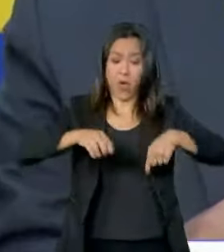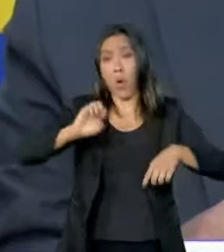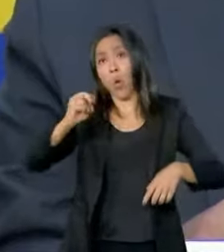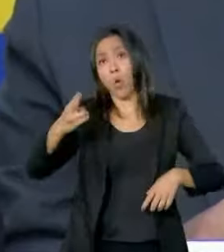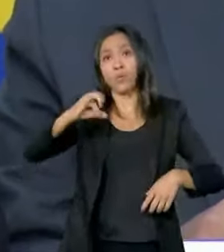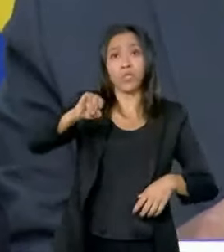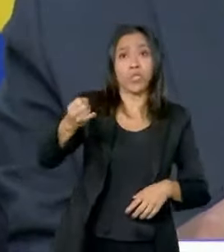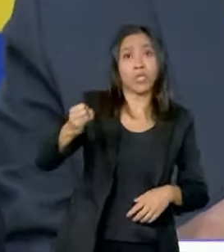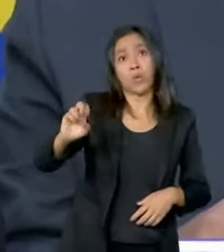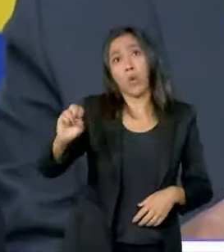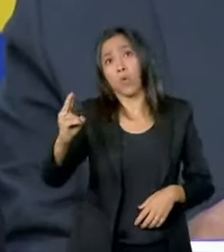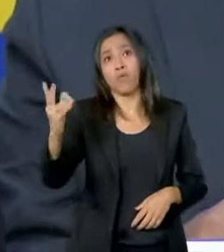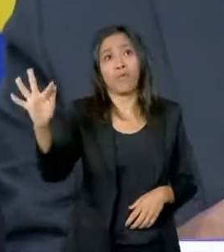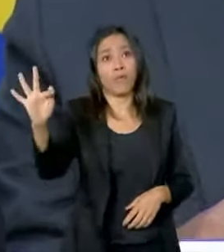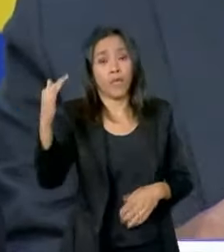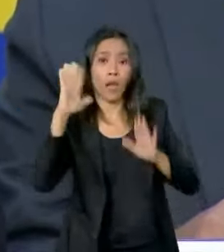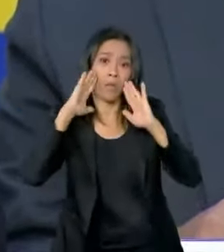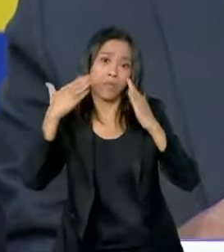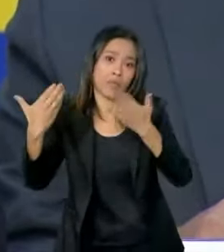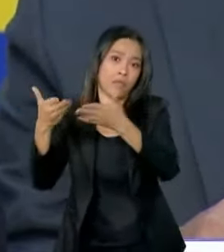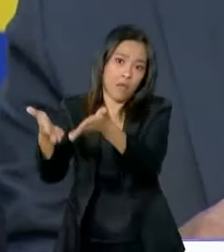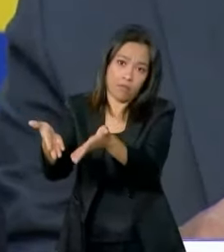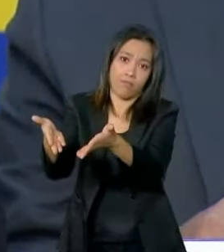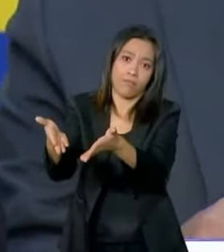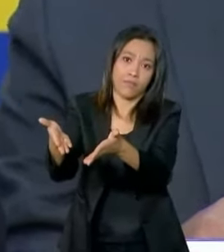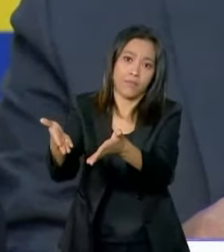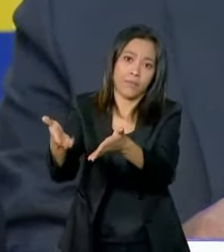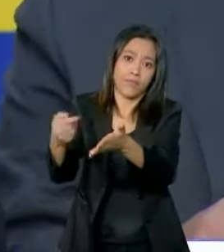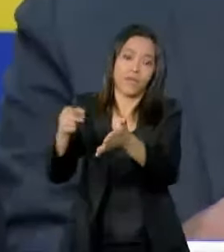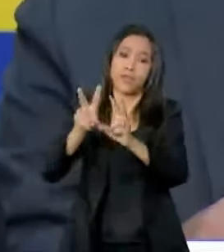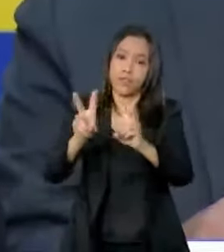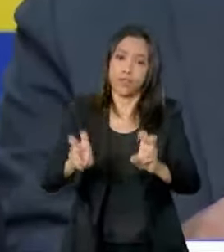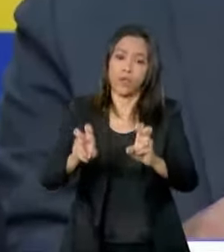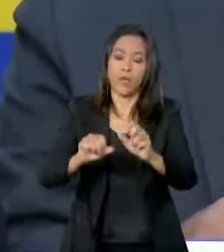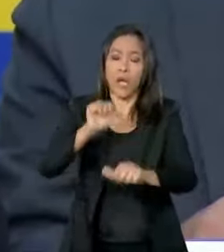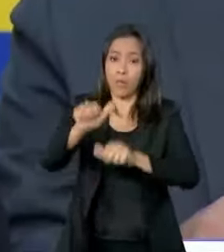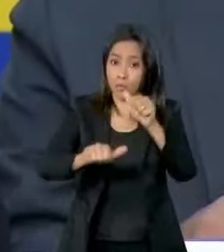fevereiro, a questão da reforma tributária da renda.